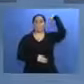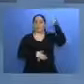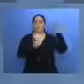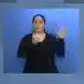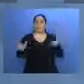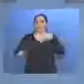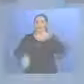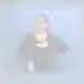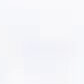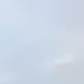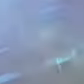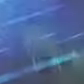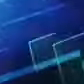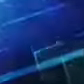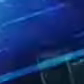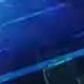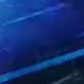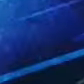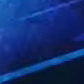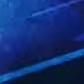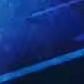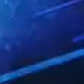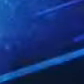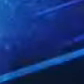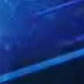acordo com a regra do debate.